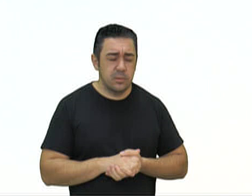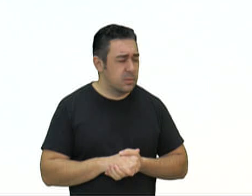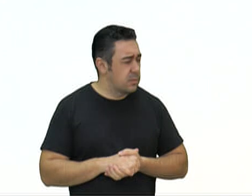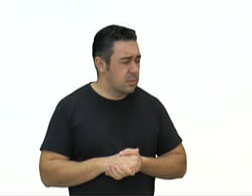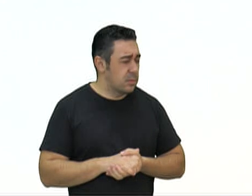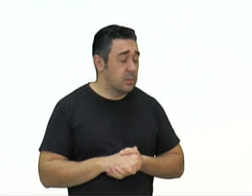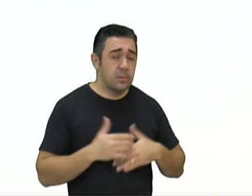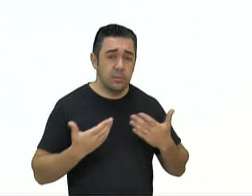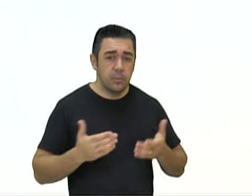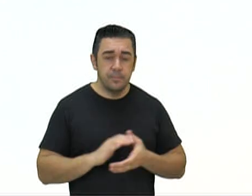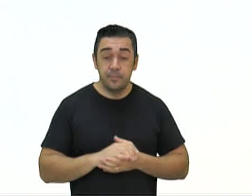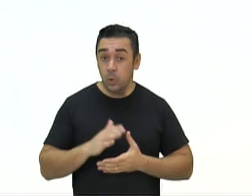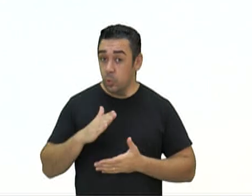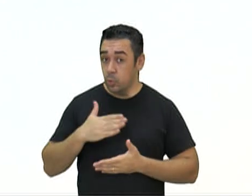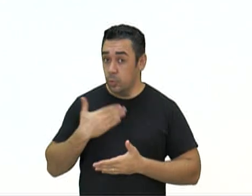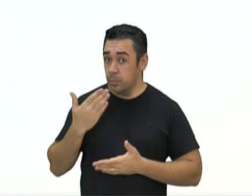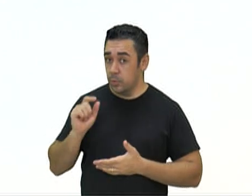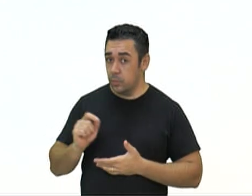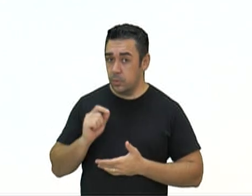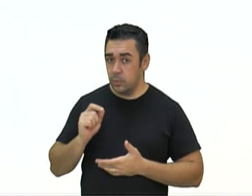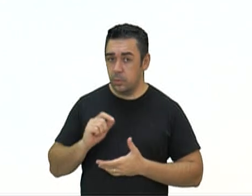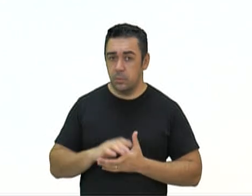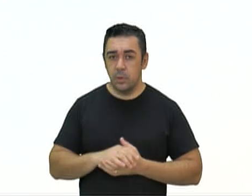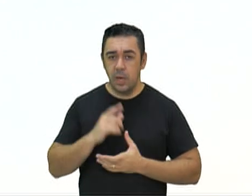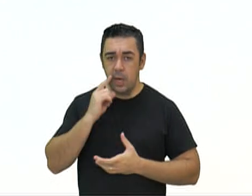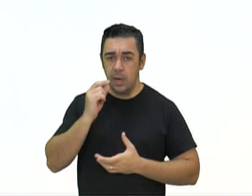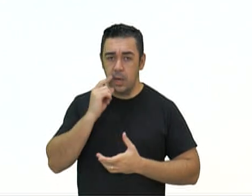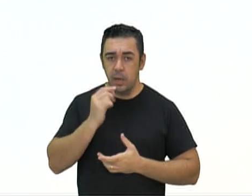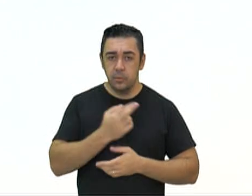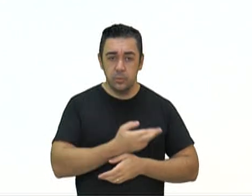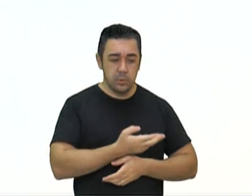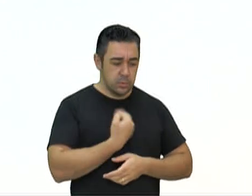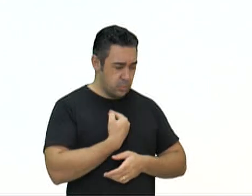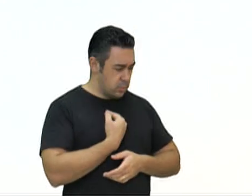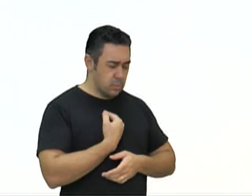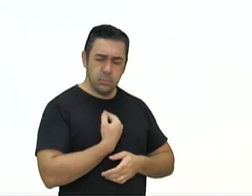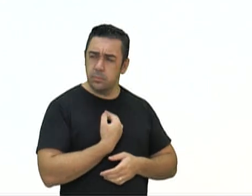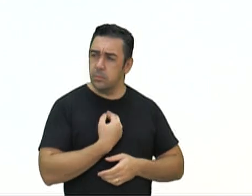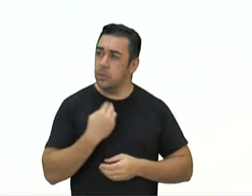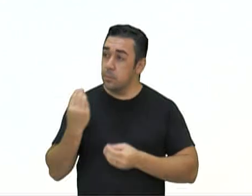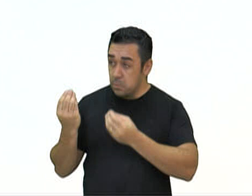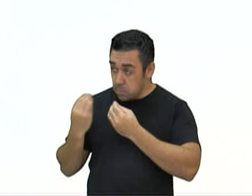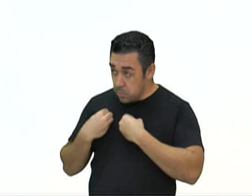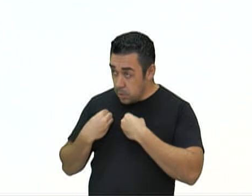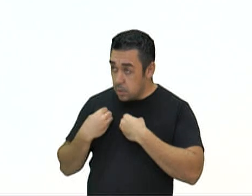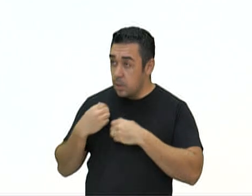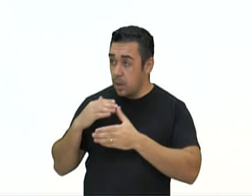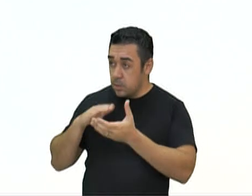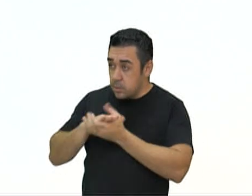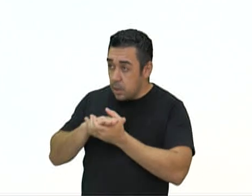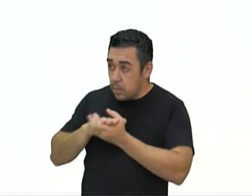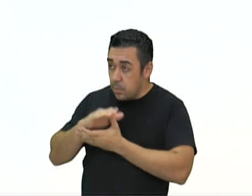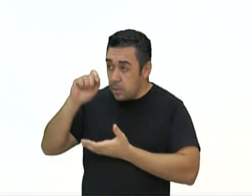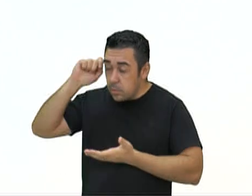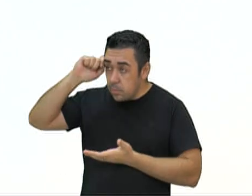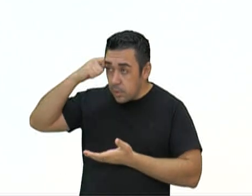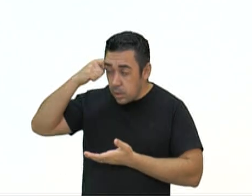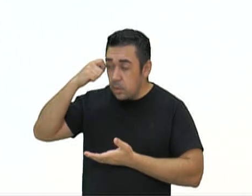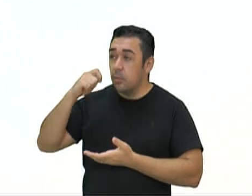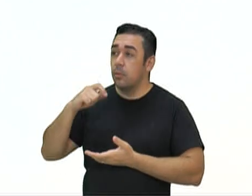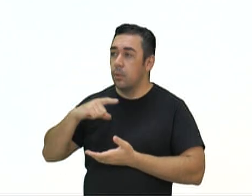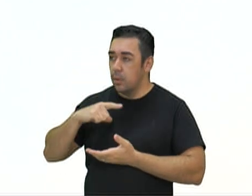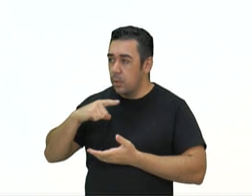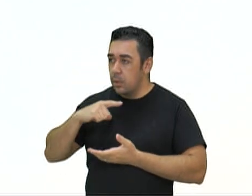Qual não foi a sua surpresa quando ouviu o gato responder-lhe: "Se me deres umas botas pretas, um